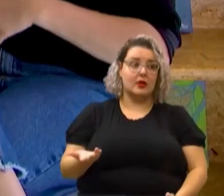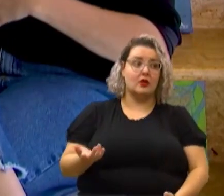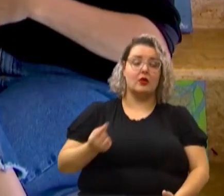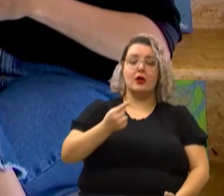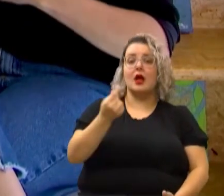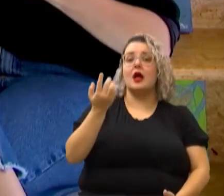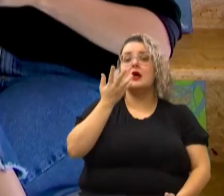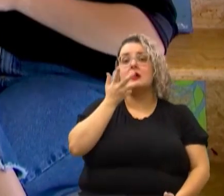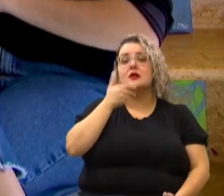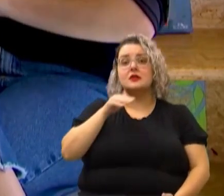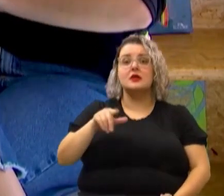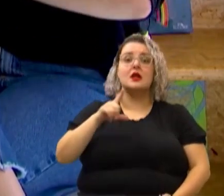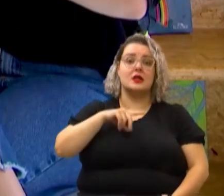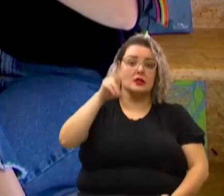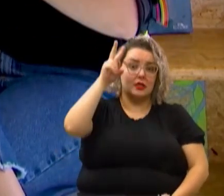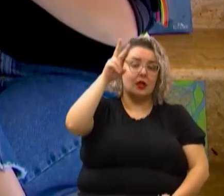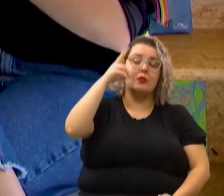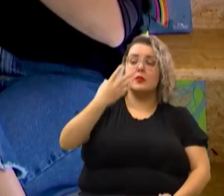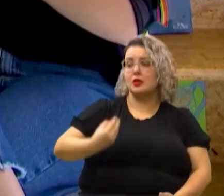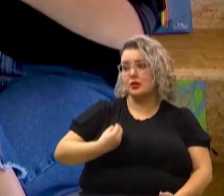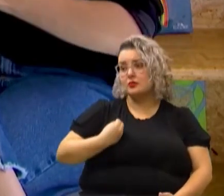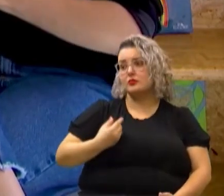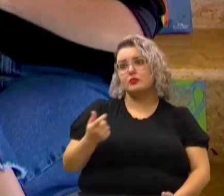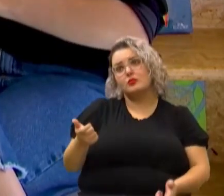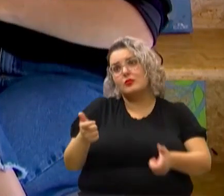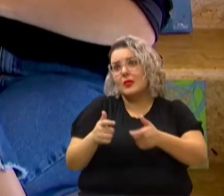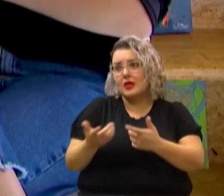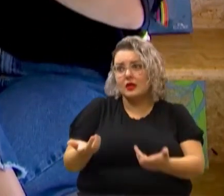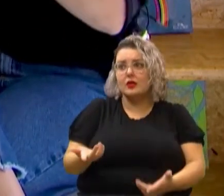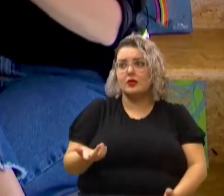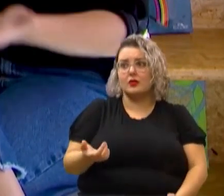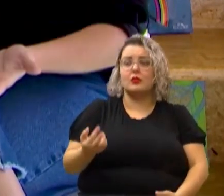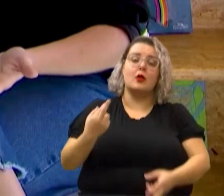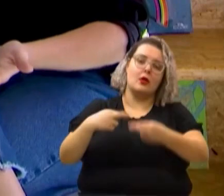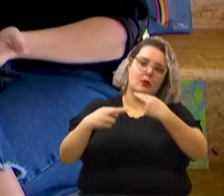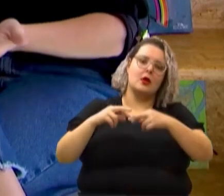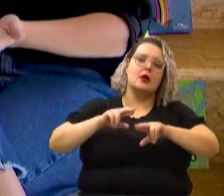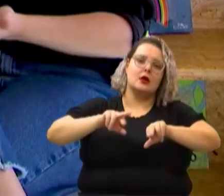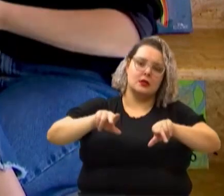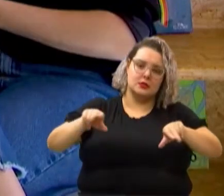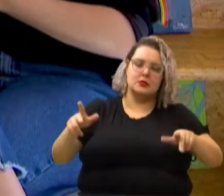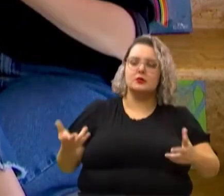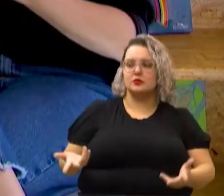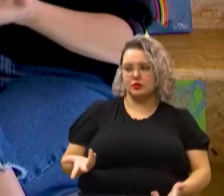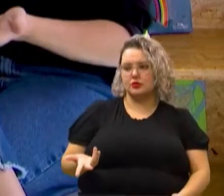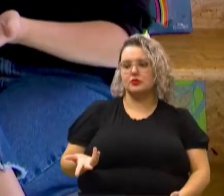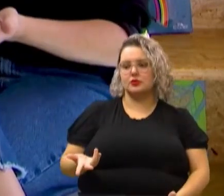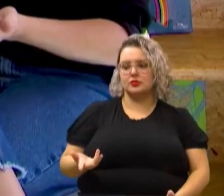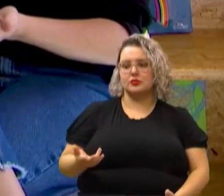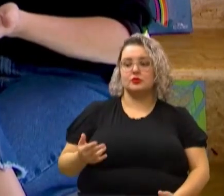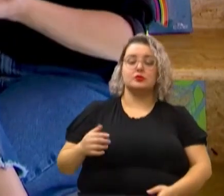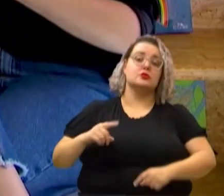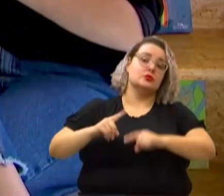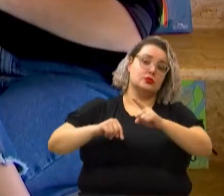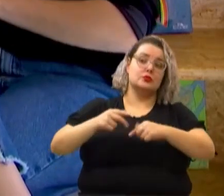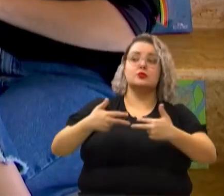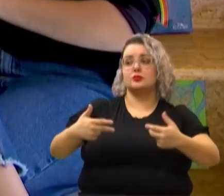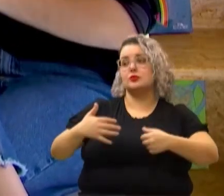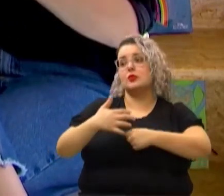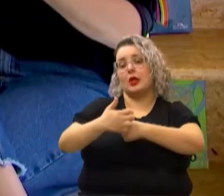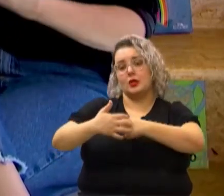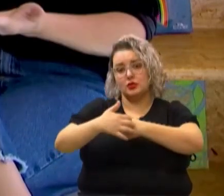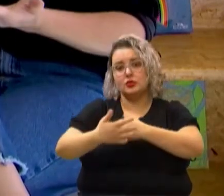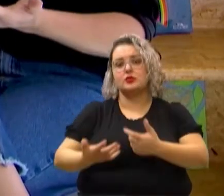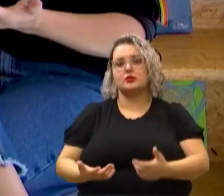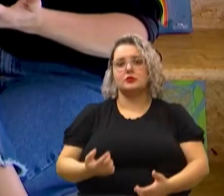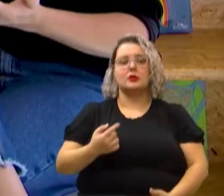cada criança tem uma história de vida por menor que seja com uma relação diferente dos eletrônicos então